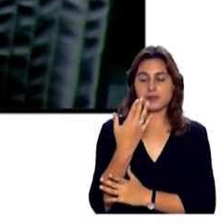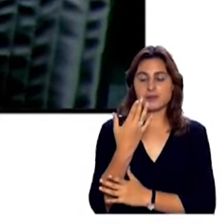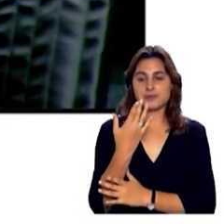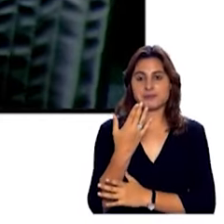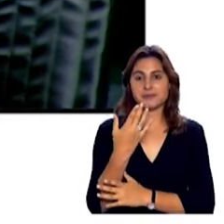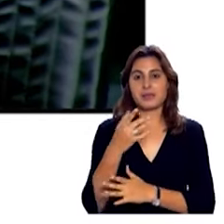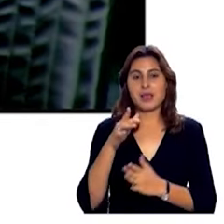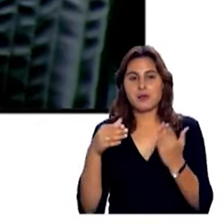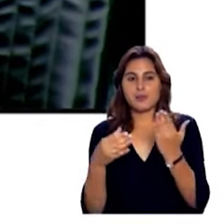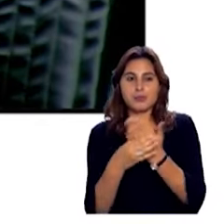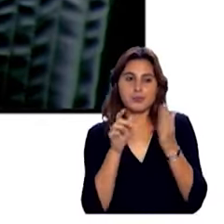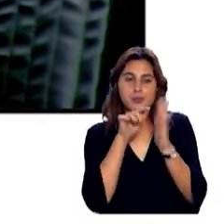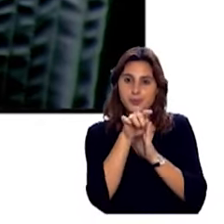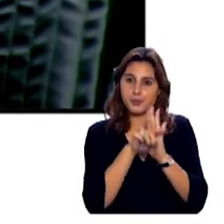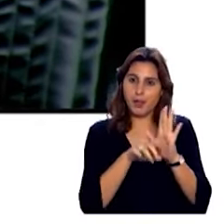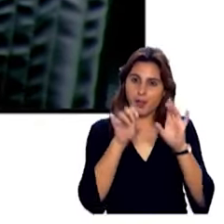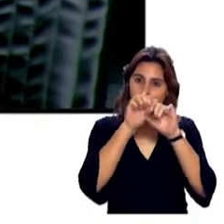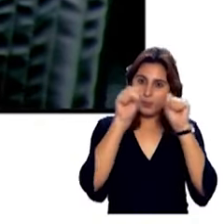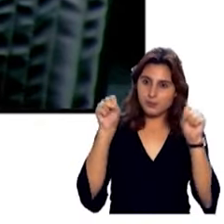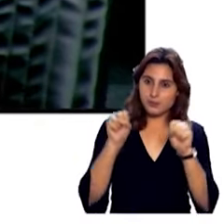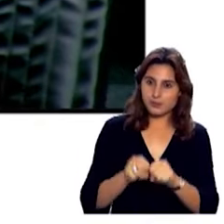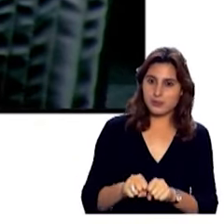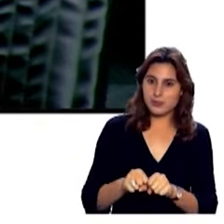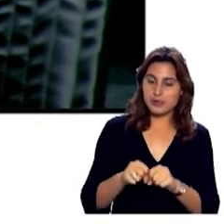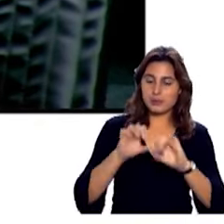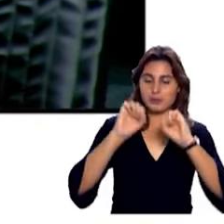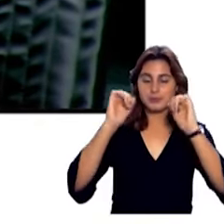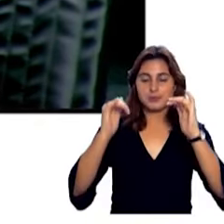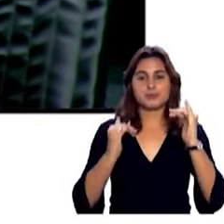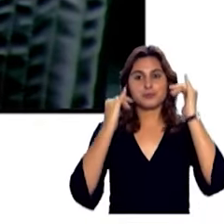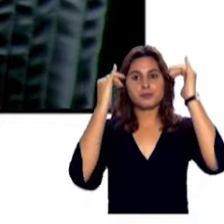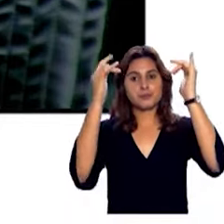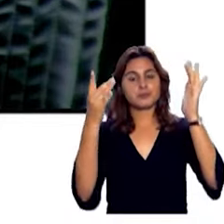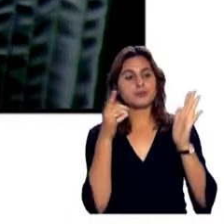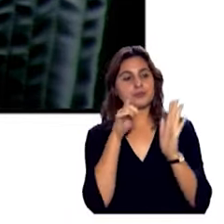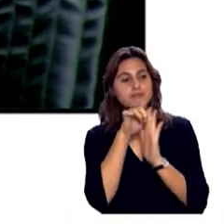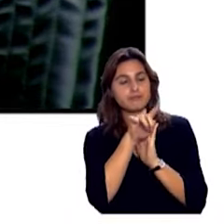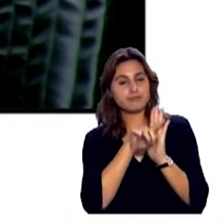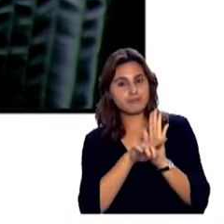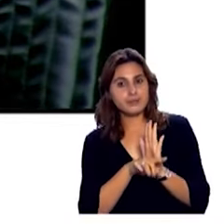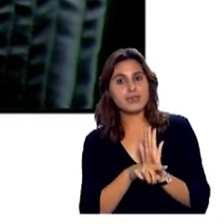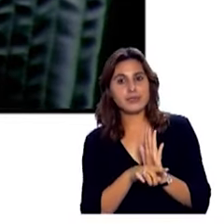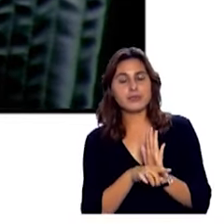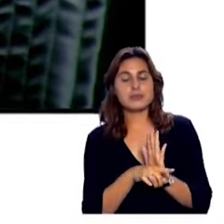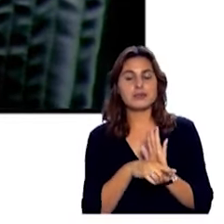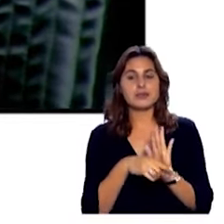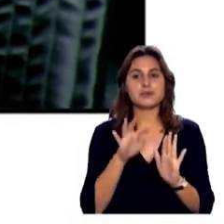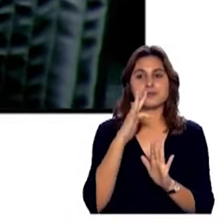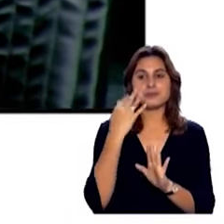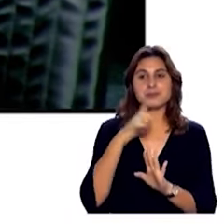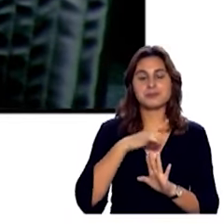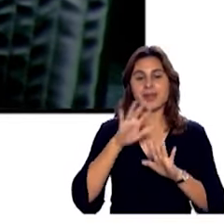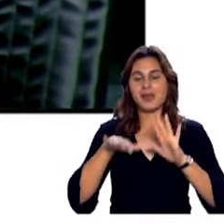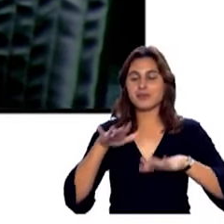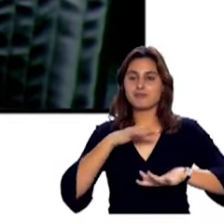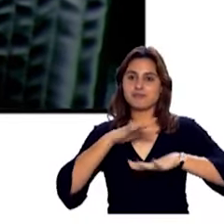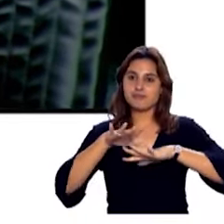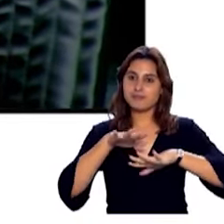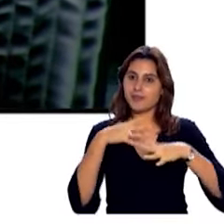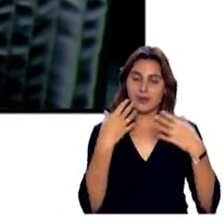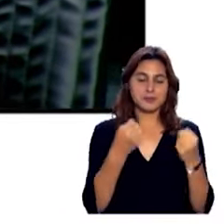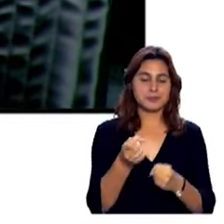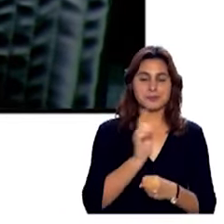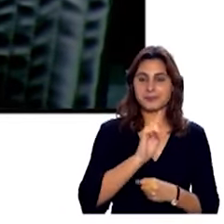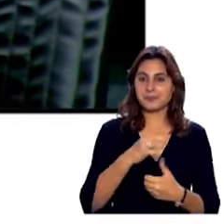sistema da da da da da corte de cassação francesa muitas vezes movimentos esses que são rejeitados na